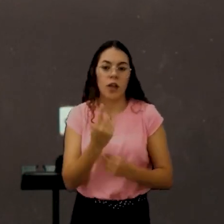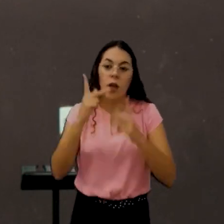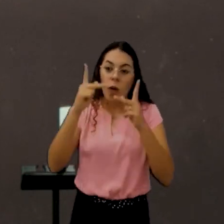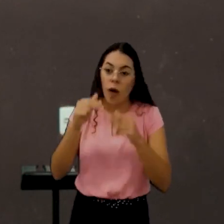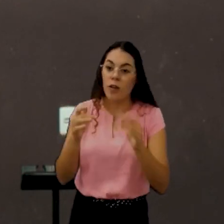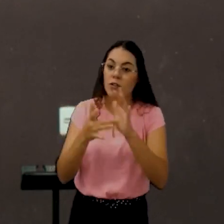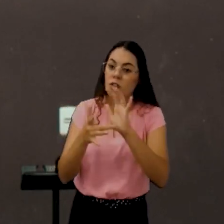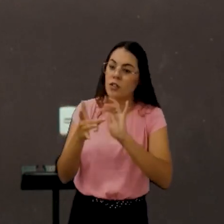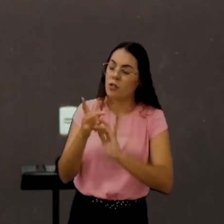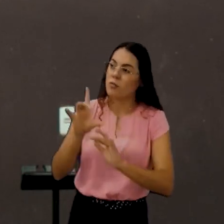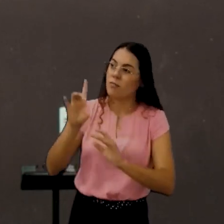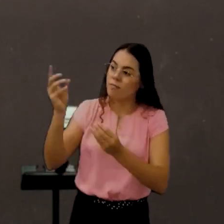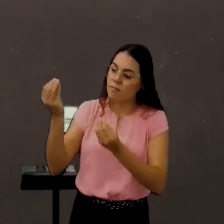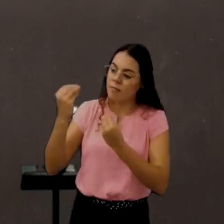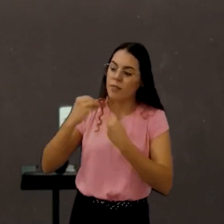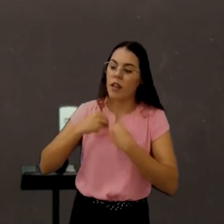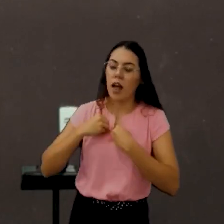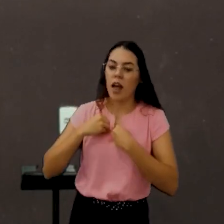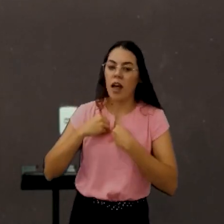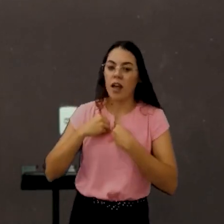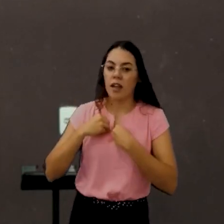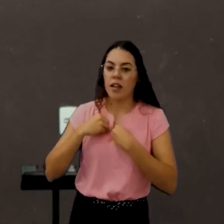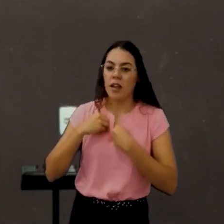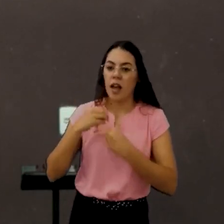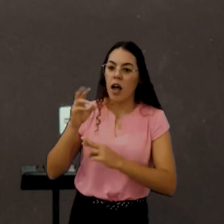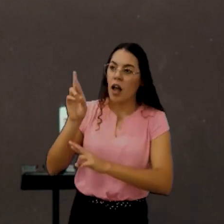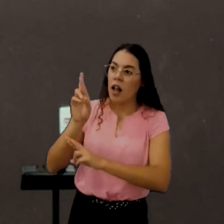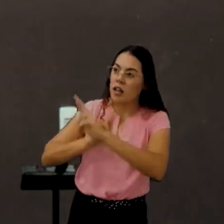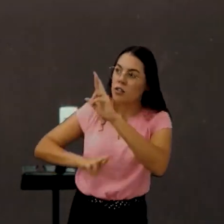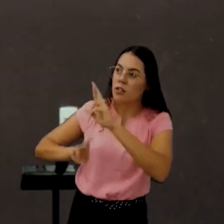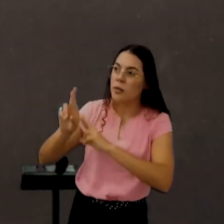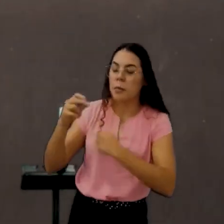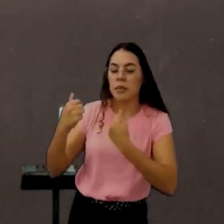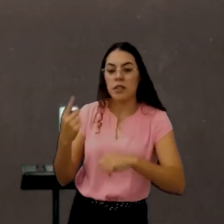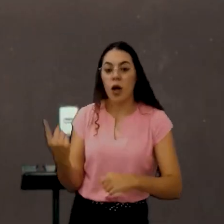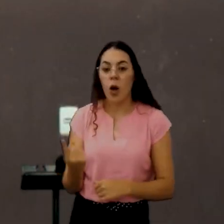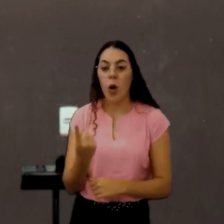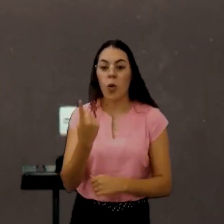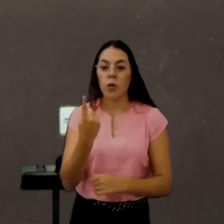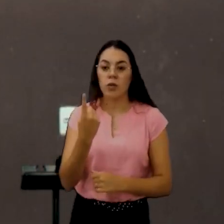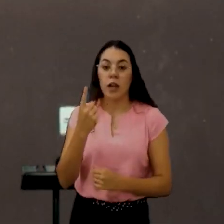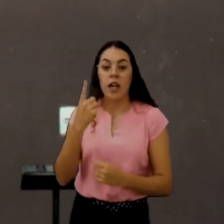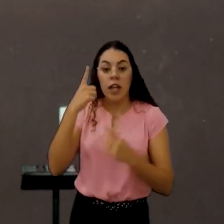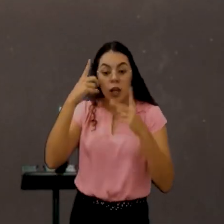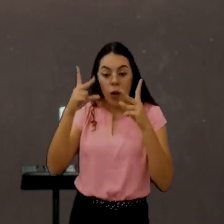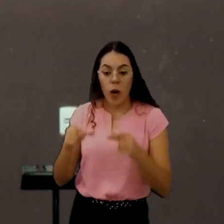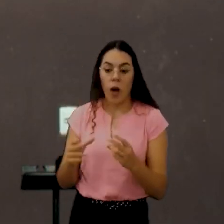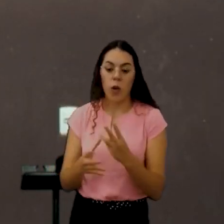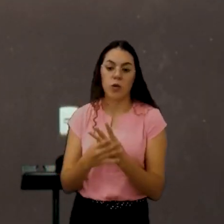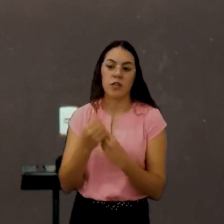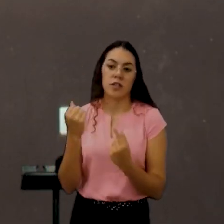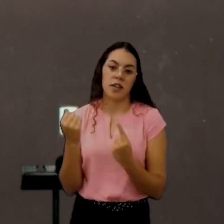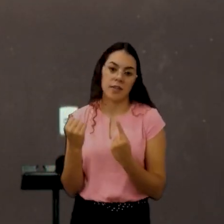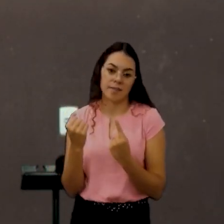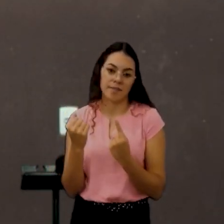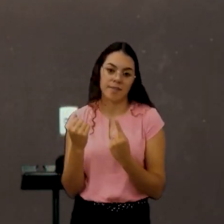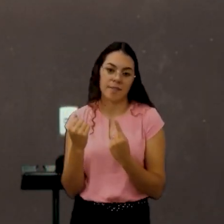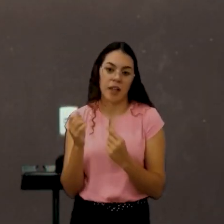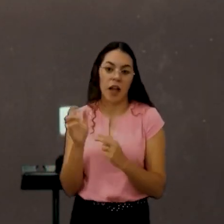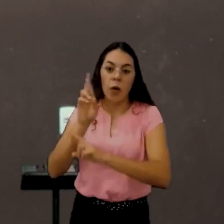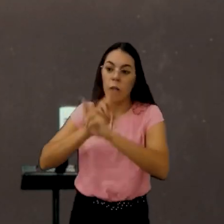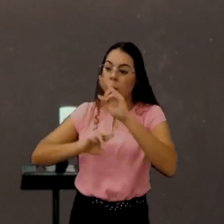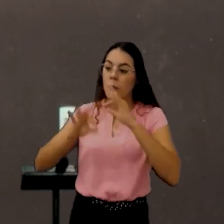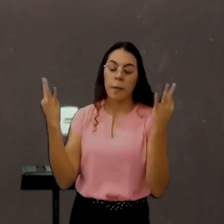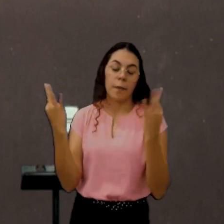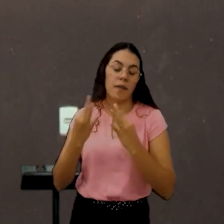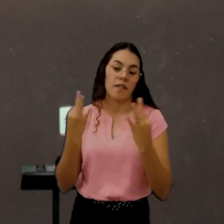o és em mim e eu em ti. Gente, nós devemos ser um, igual a Trindade é. A comunhão perfeita